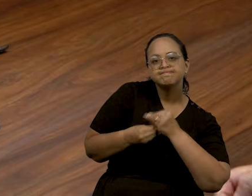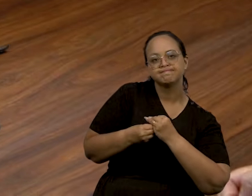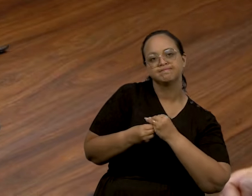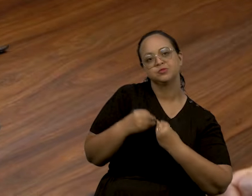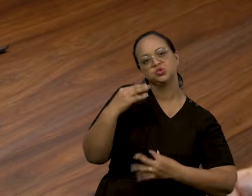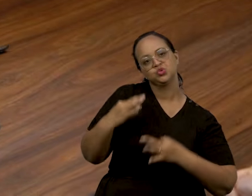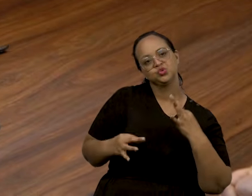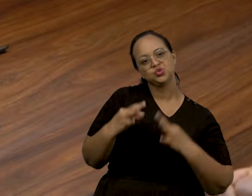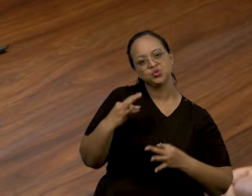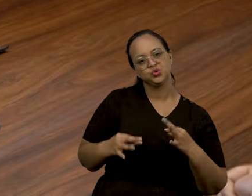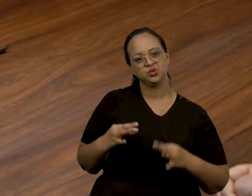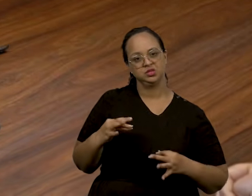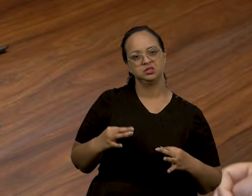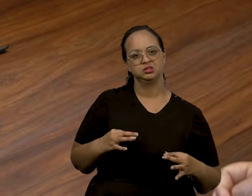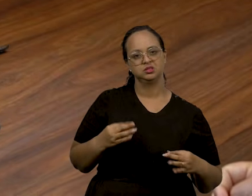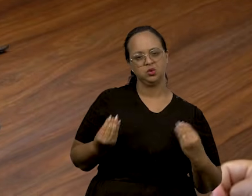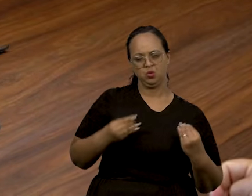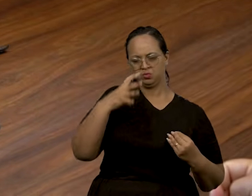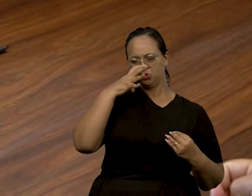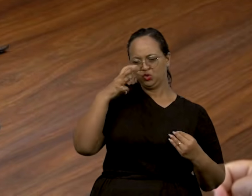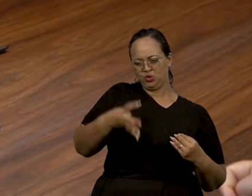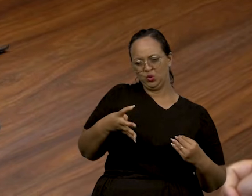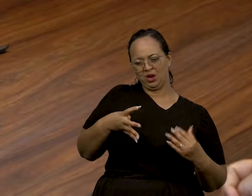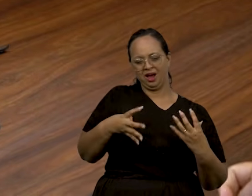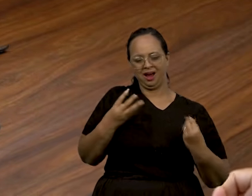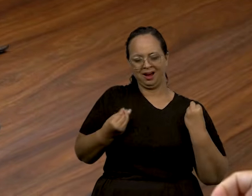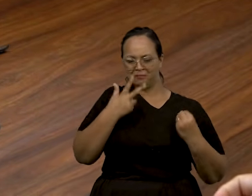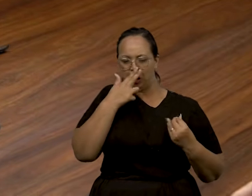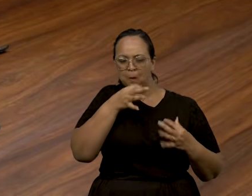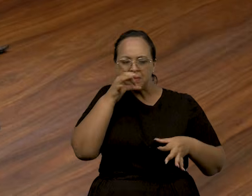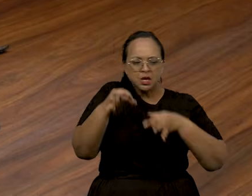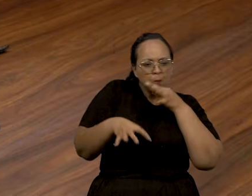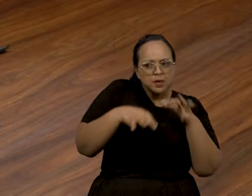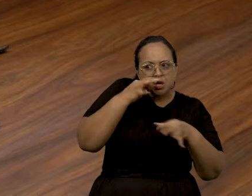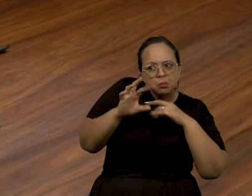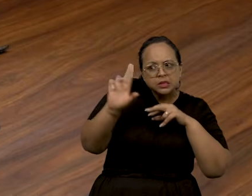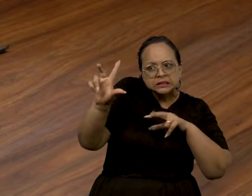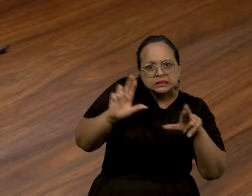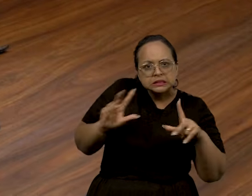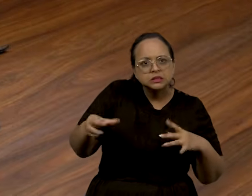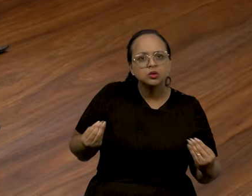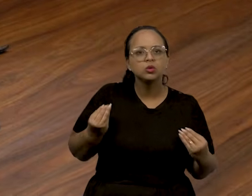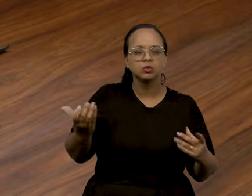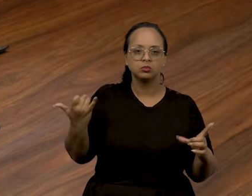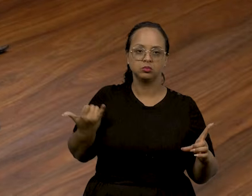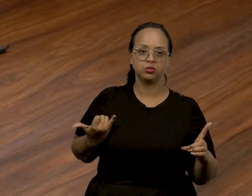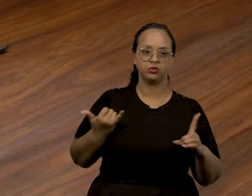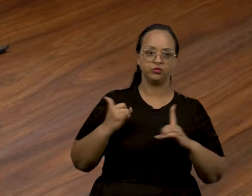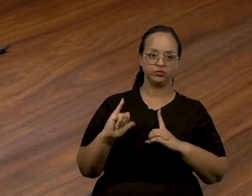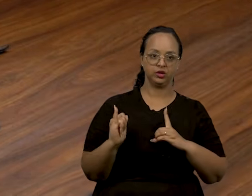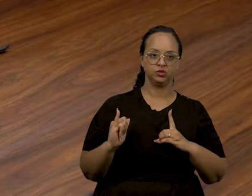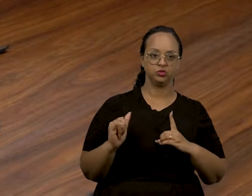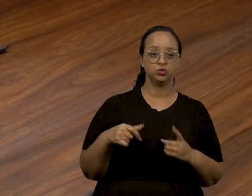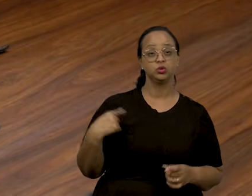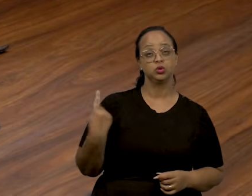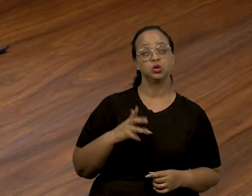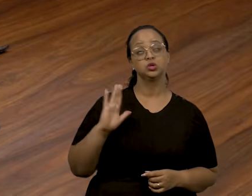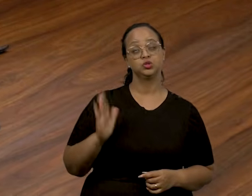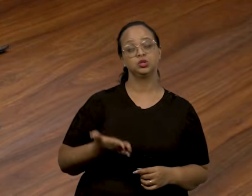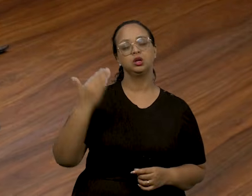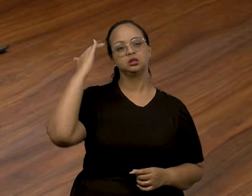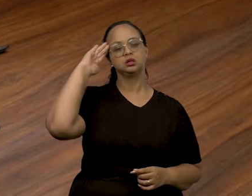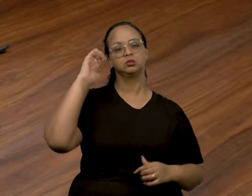parte profética, né? Entendemos que nós não podemos estar julgando as pessoas, né? Nós temos que amar